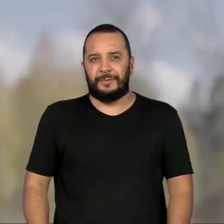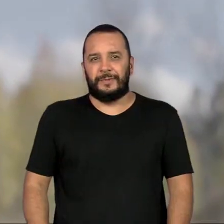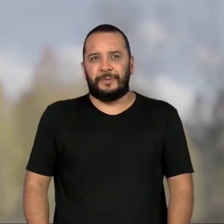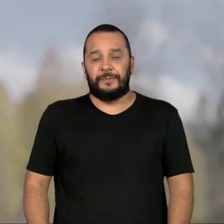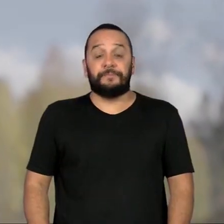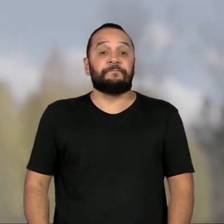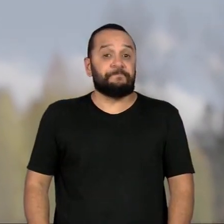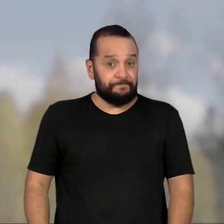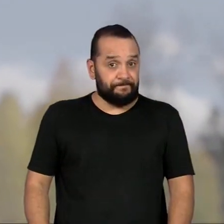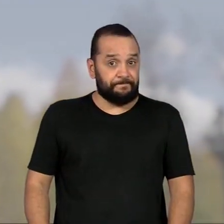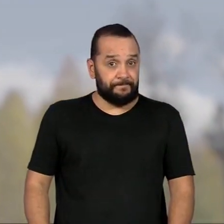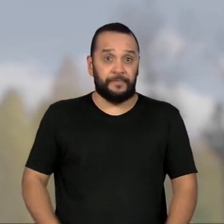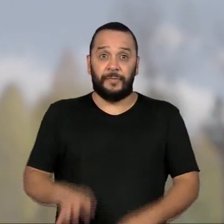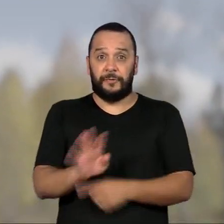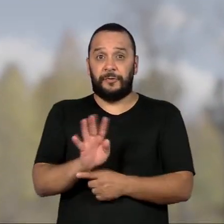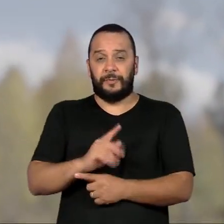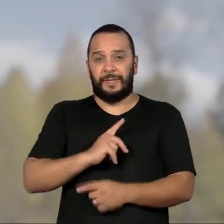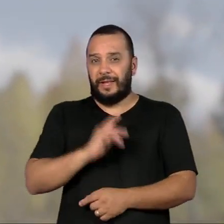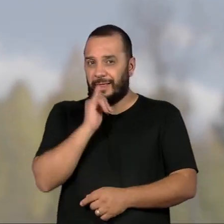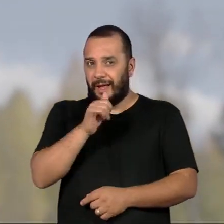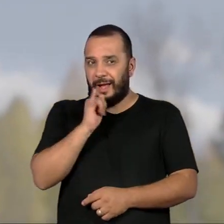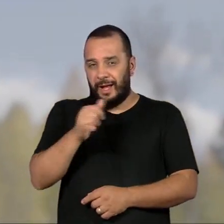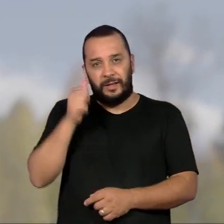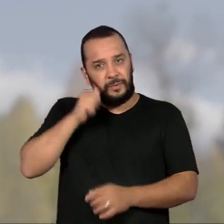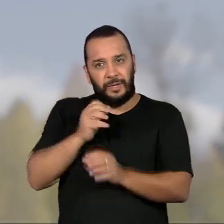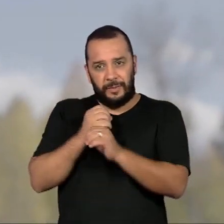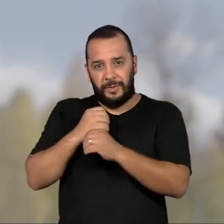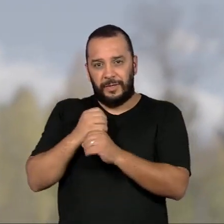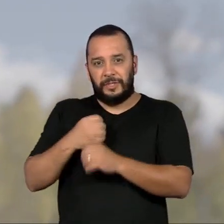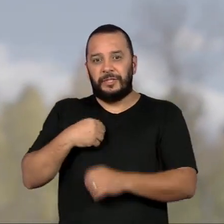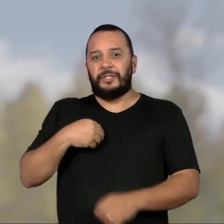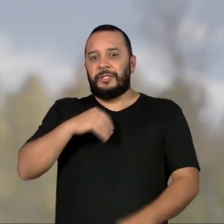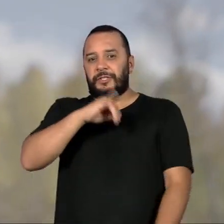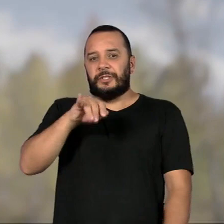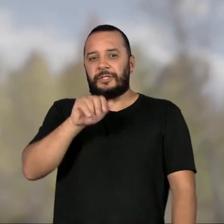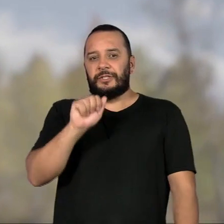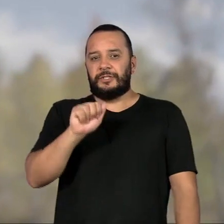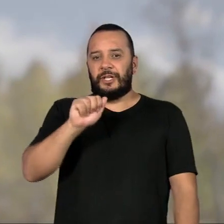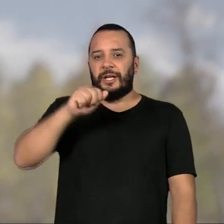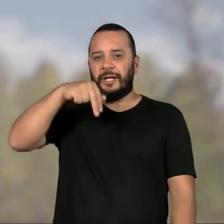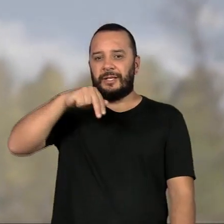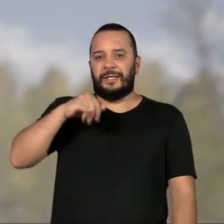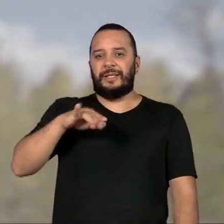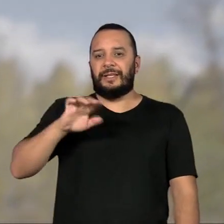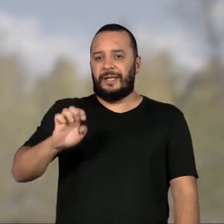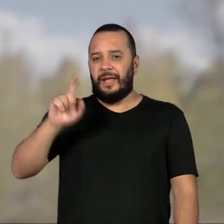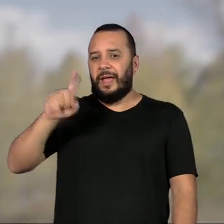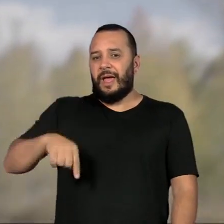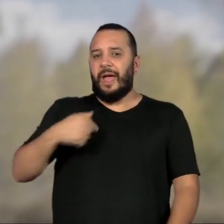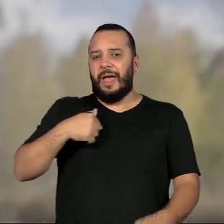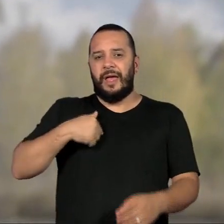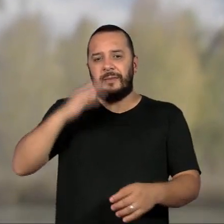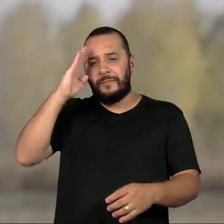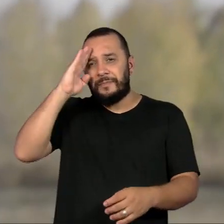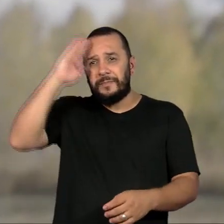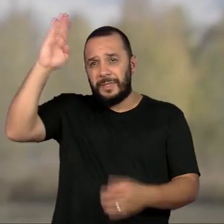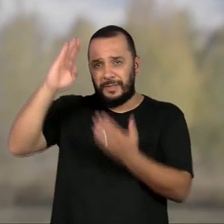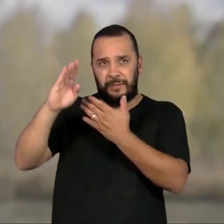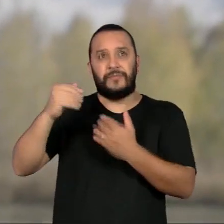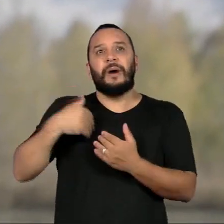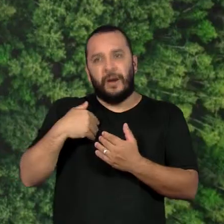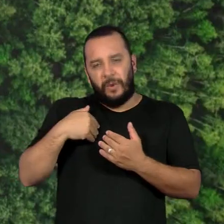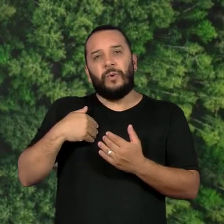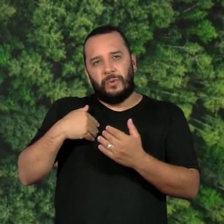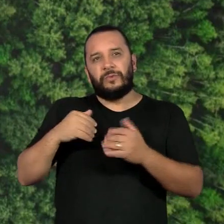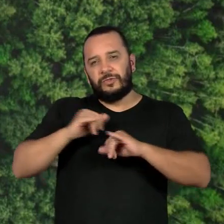O filme é narrado pela bióloga e ativista Janine Benyus, considerada a mãe da biomimética por difundir o